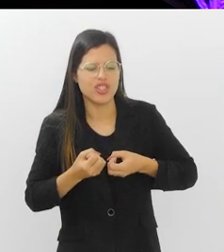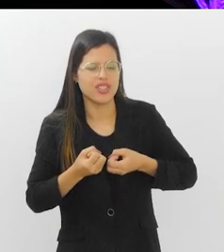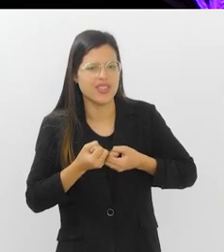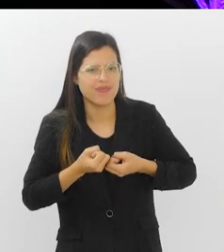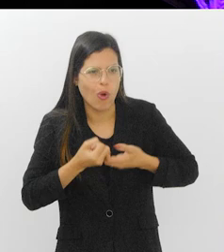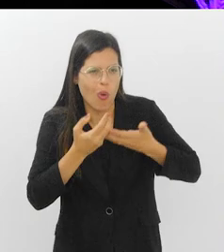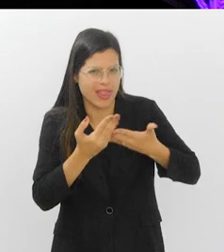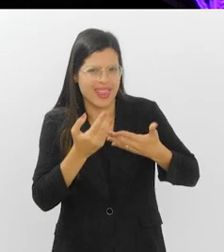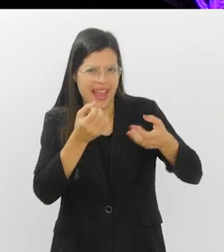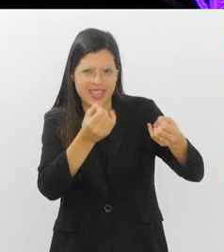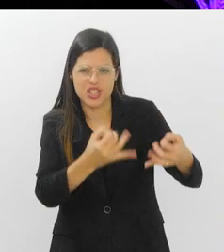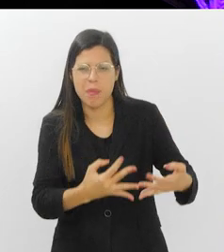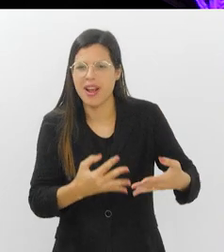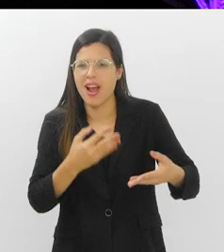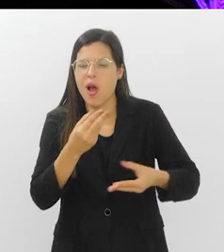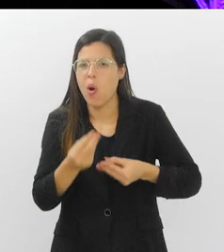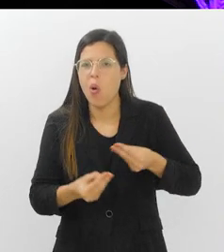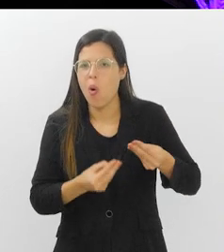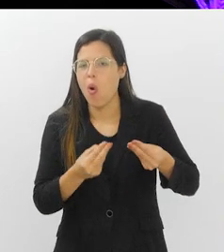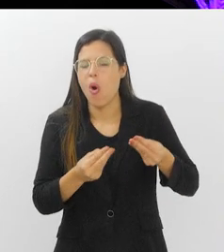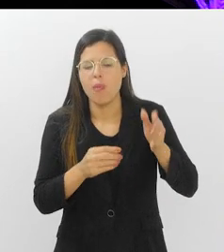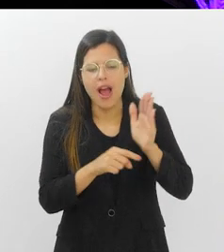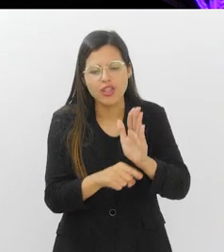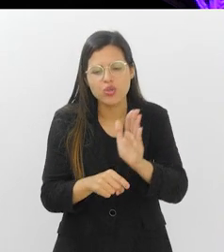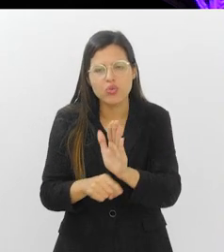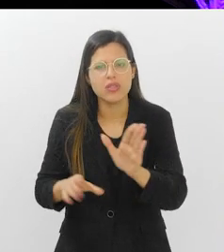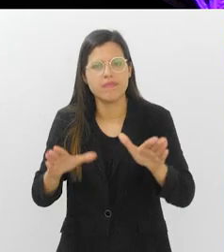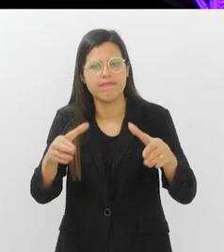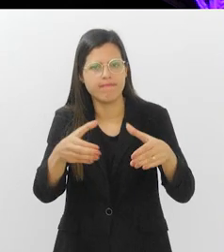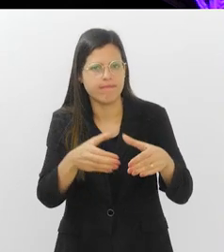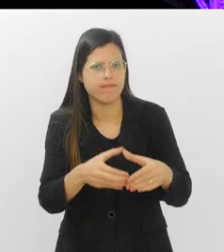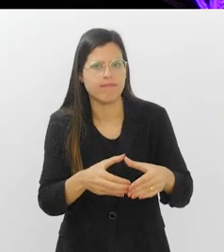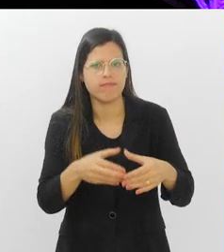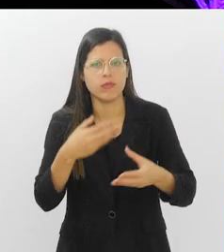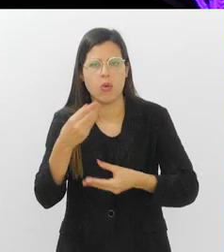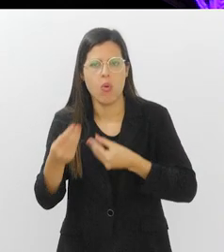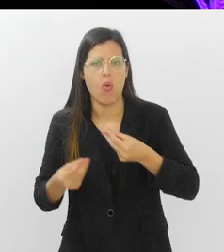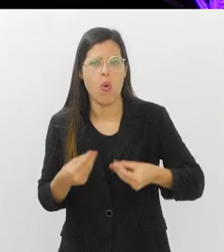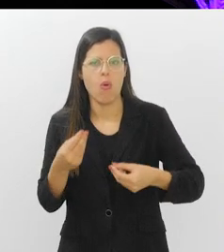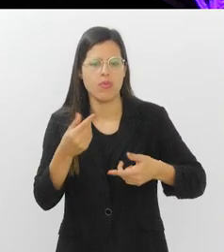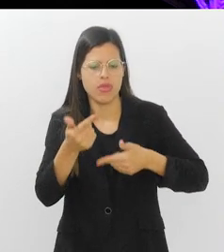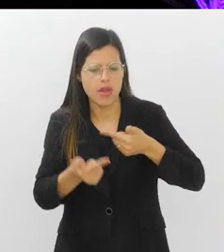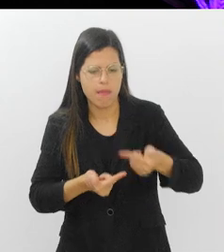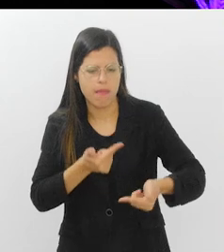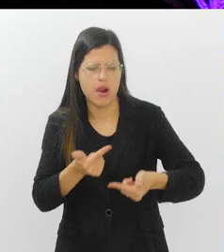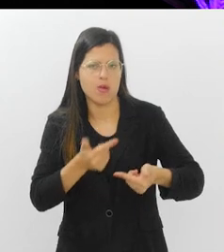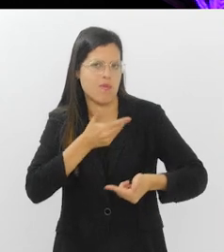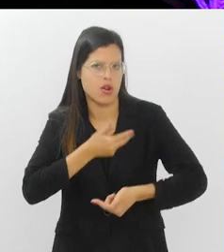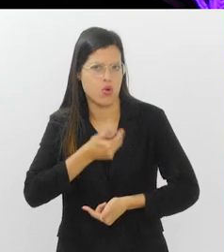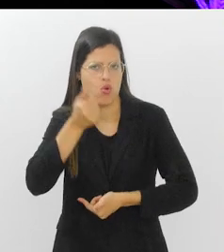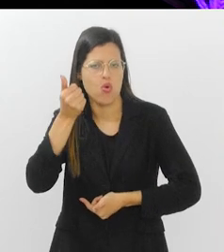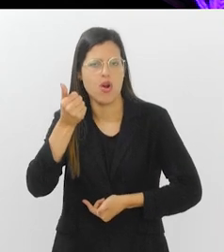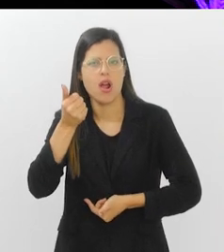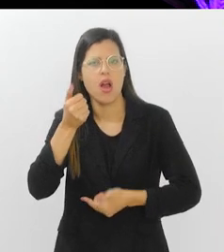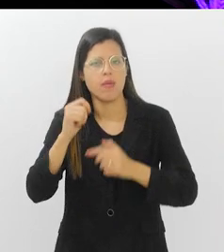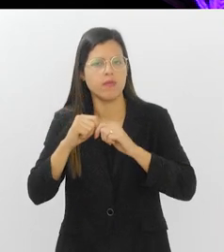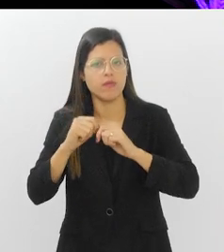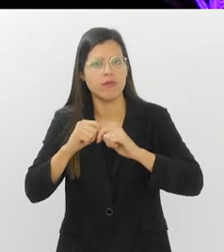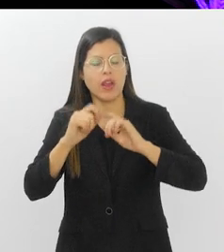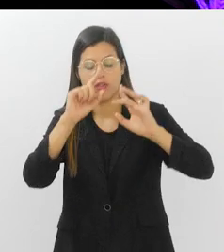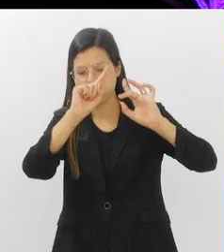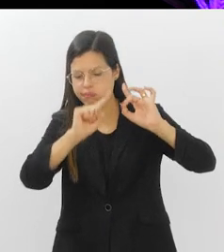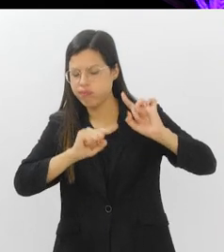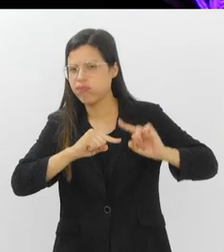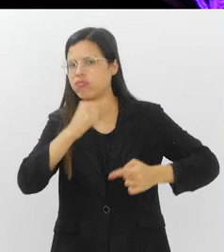e de como eu poderia acrescentar mais nas equipes Como eu como eu poderia acrescentar mais no trabalho que eu tô fazendo isso me me fez